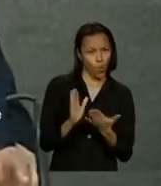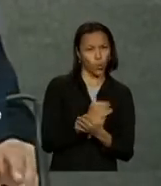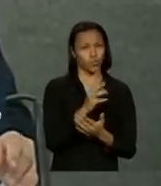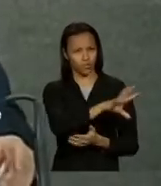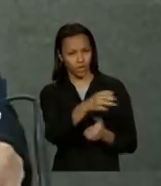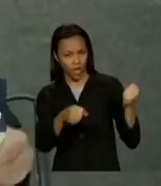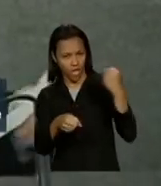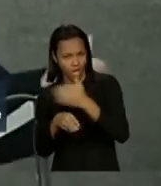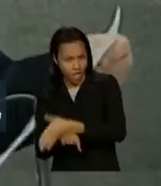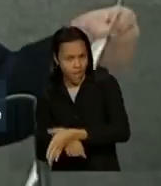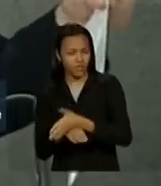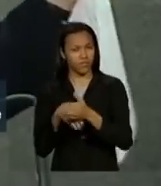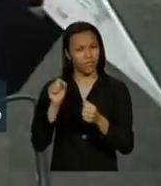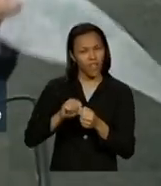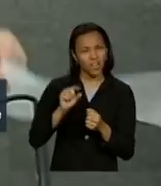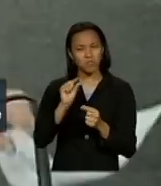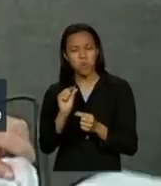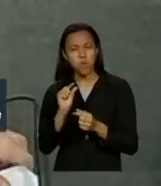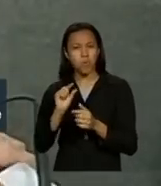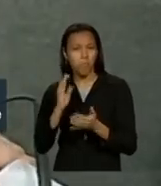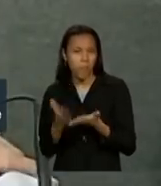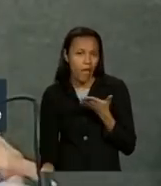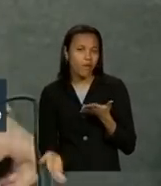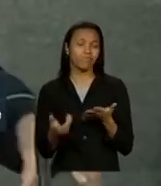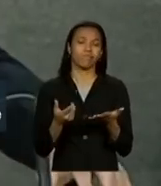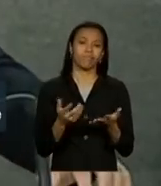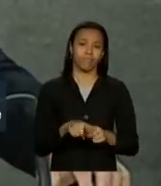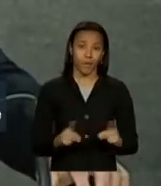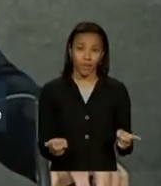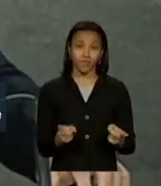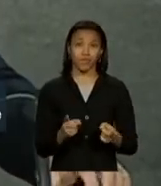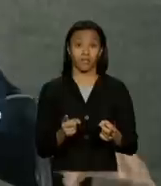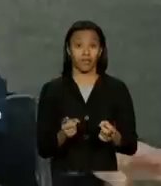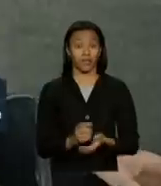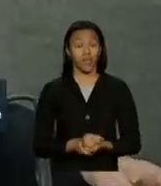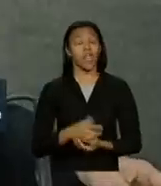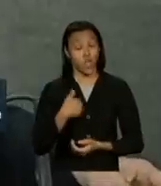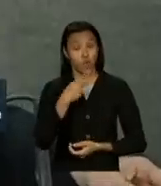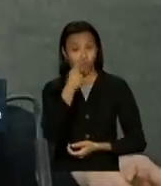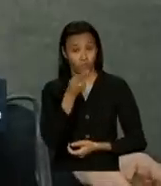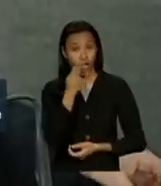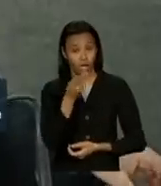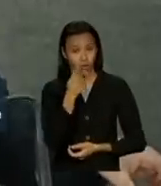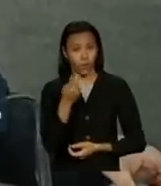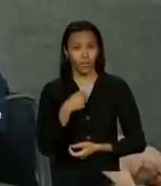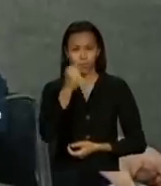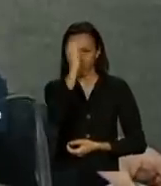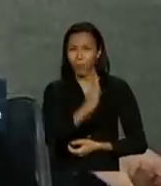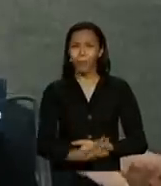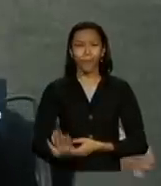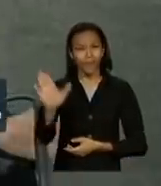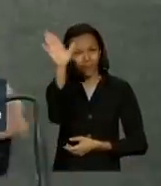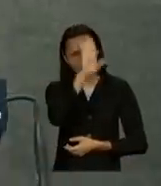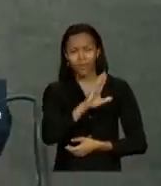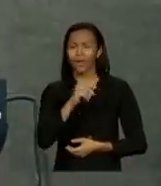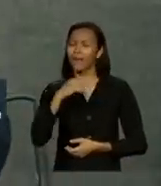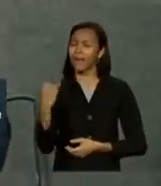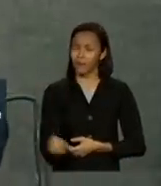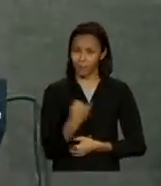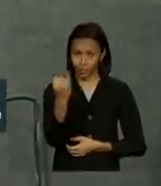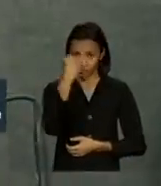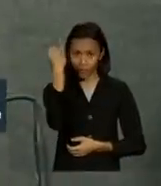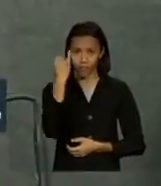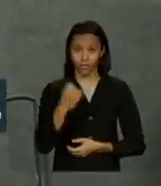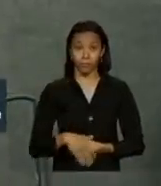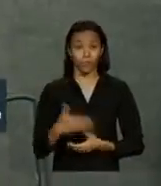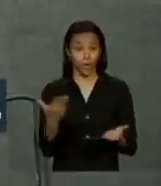mas se perde eh mas no fundo eu digo o seguinte para o país é extremamente importante e agora vou dar